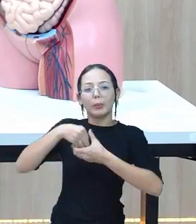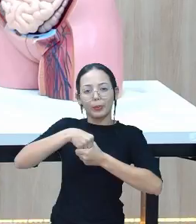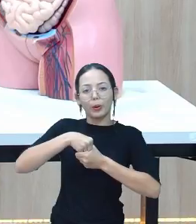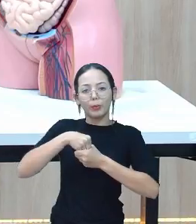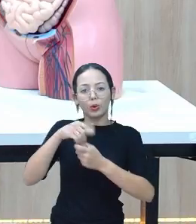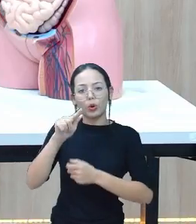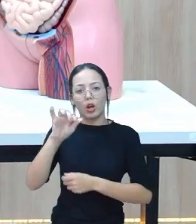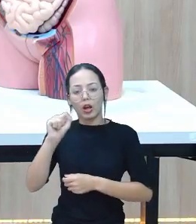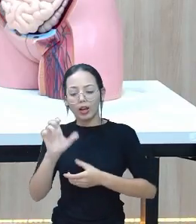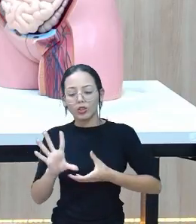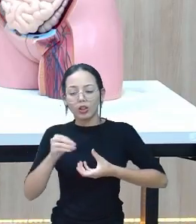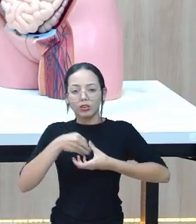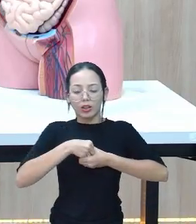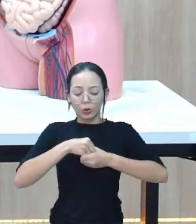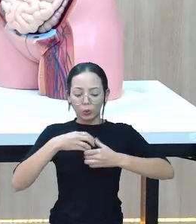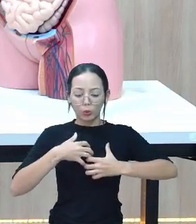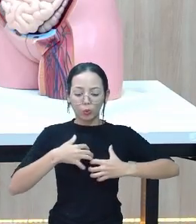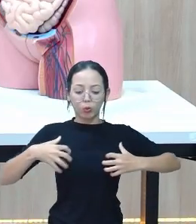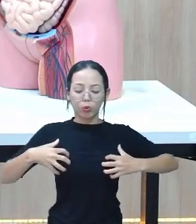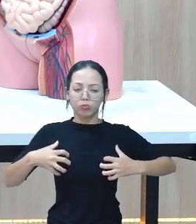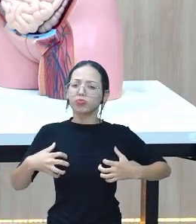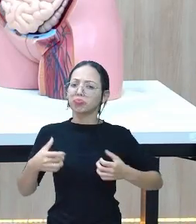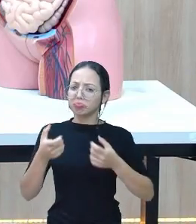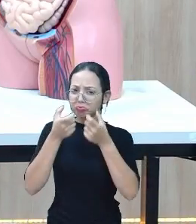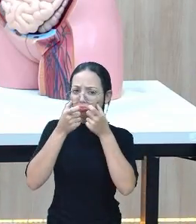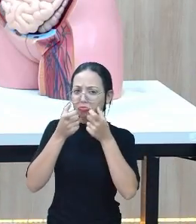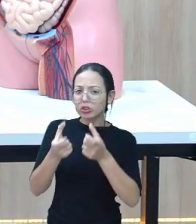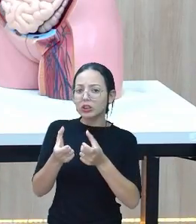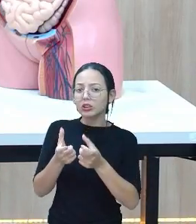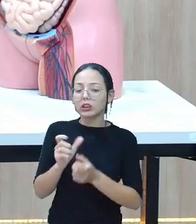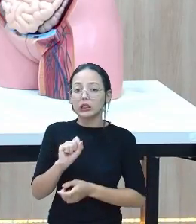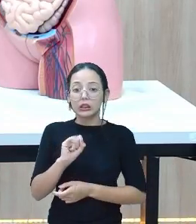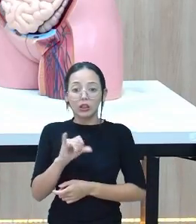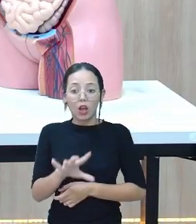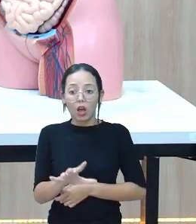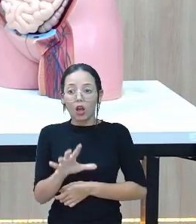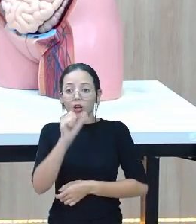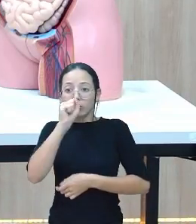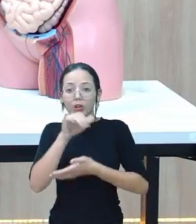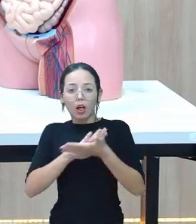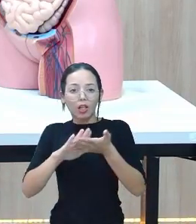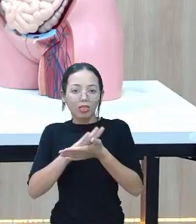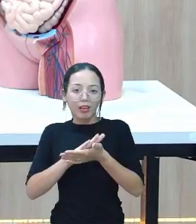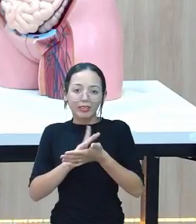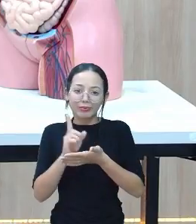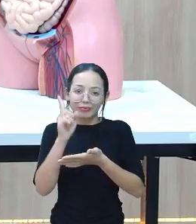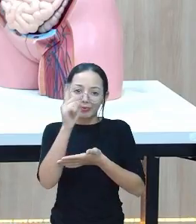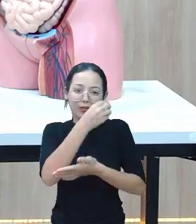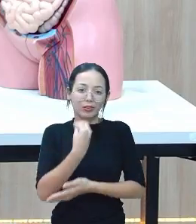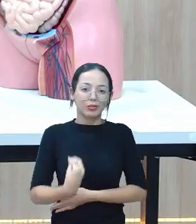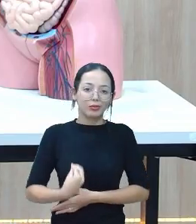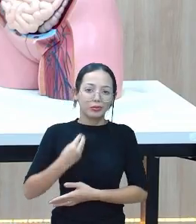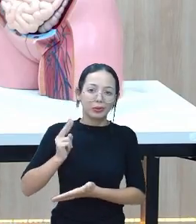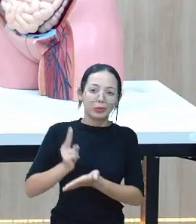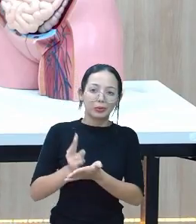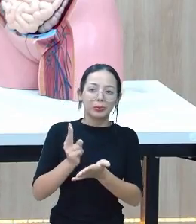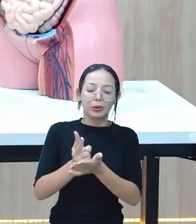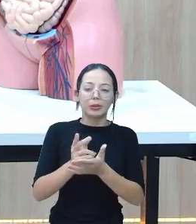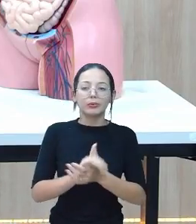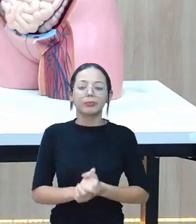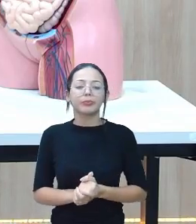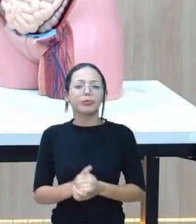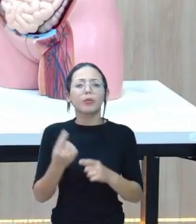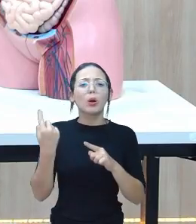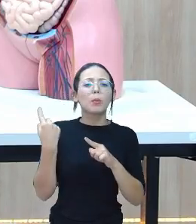do pulmão. Bem interessante. E sem respirar, difícil a nossa sobrevivência.